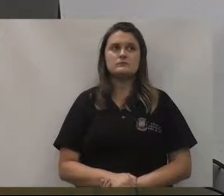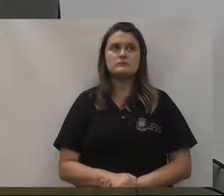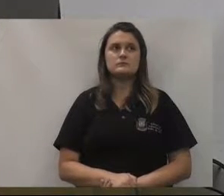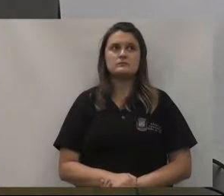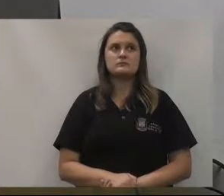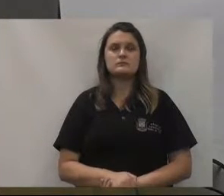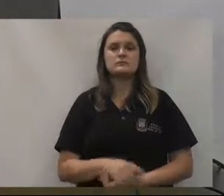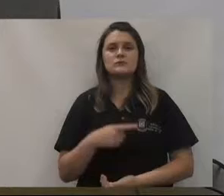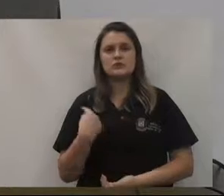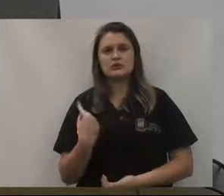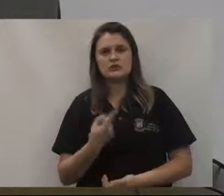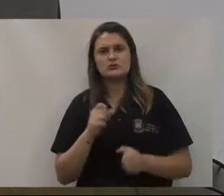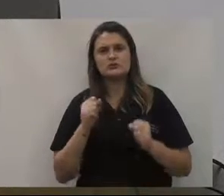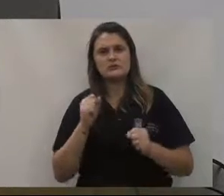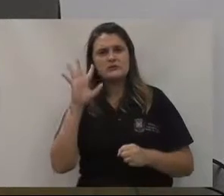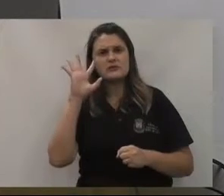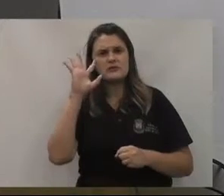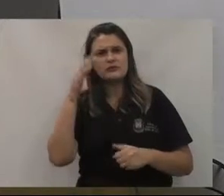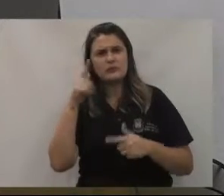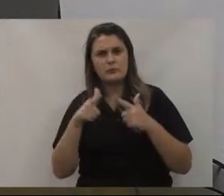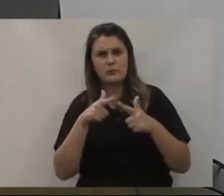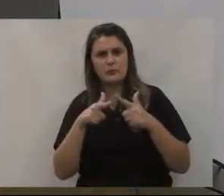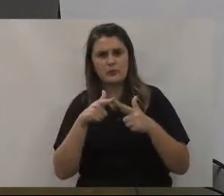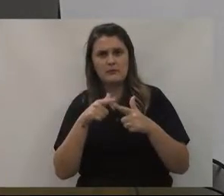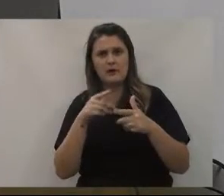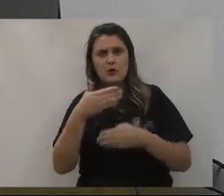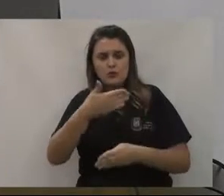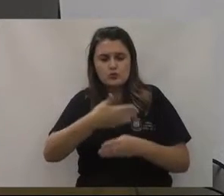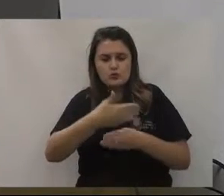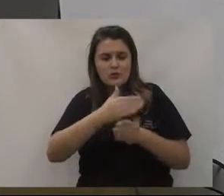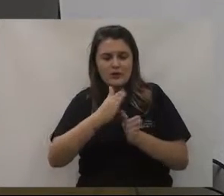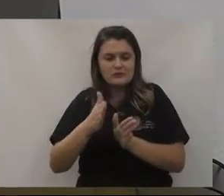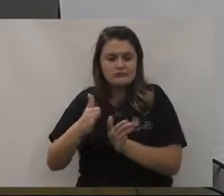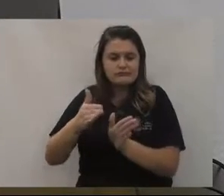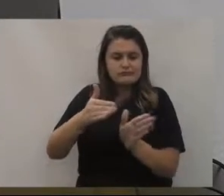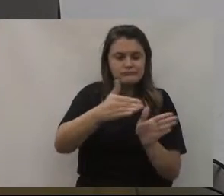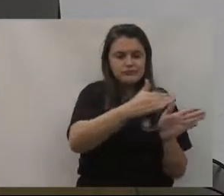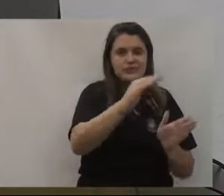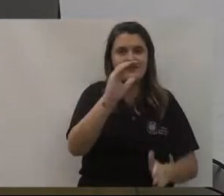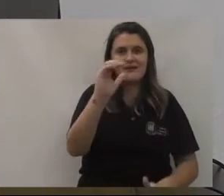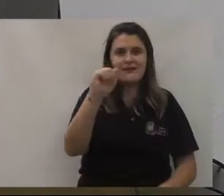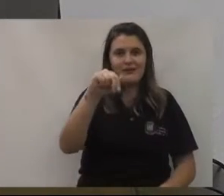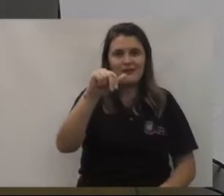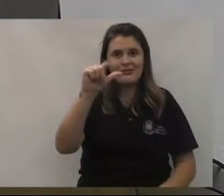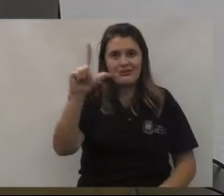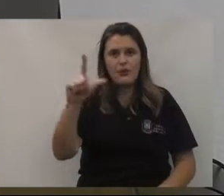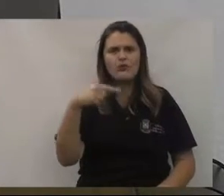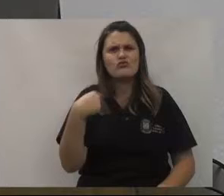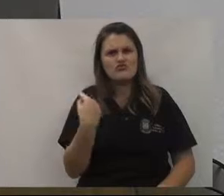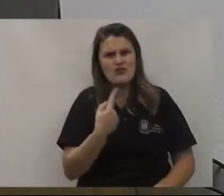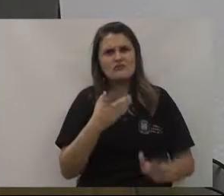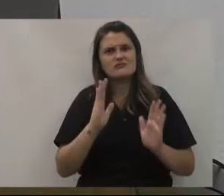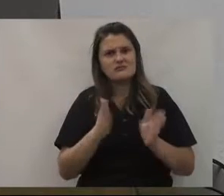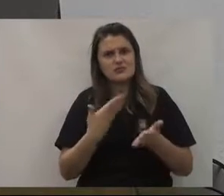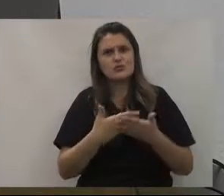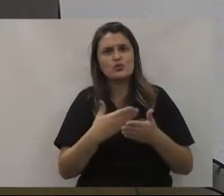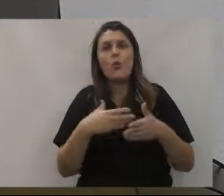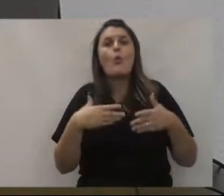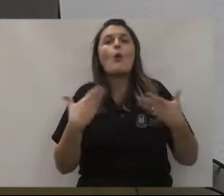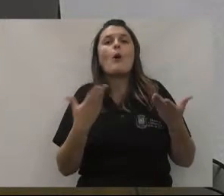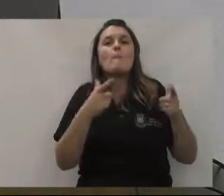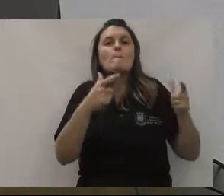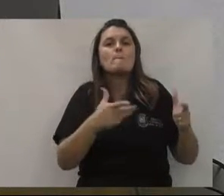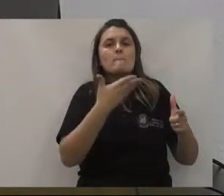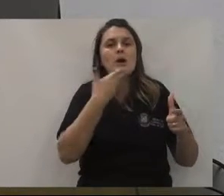Então, nós podemos resolver esse problema com esse canal. Esse canal pode ser feito, nós já estudamos o local,